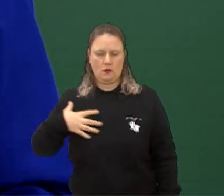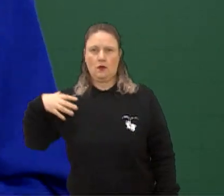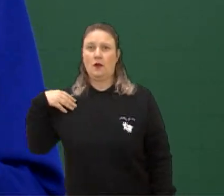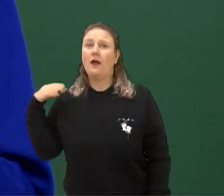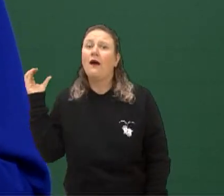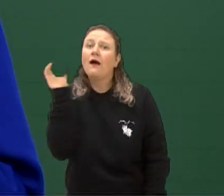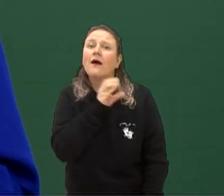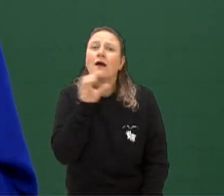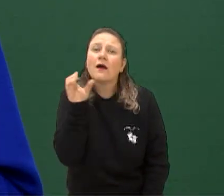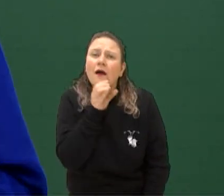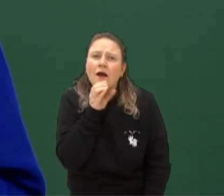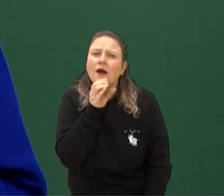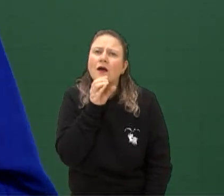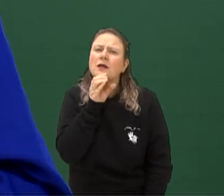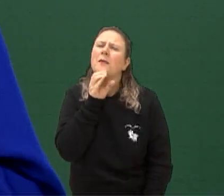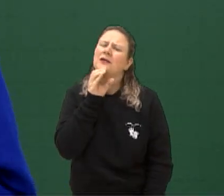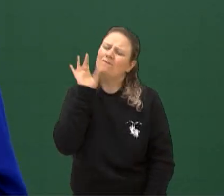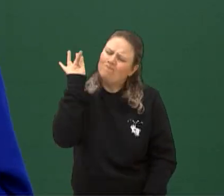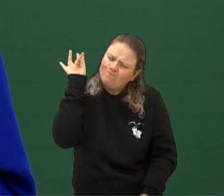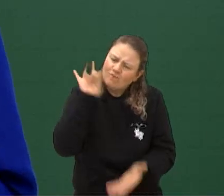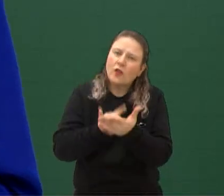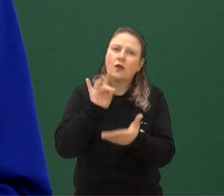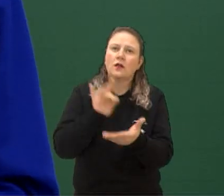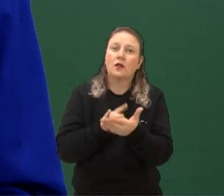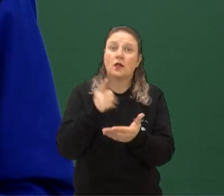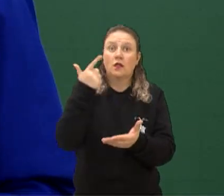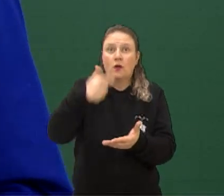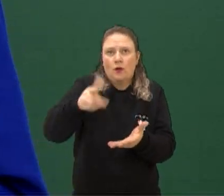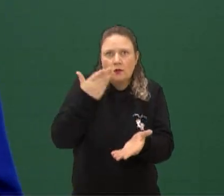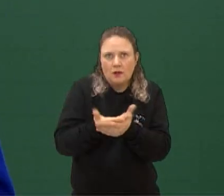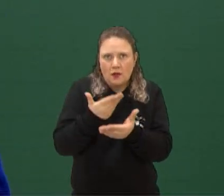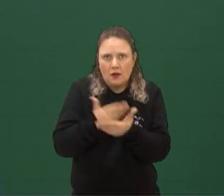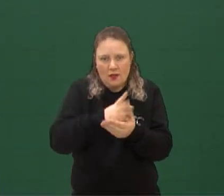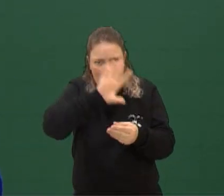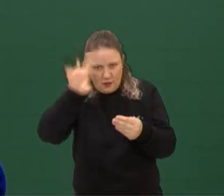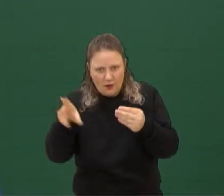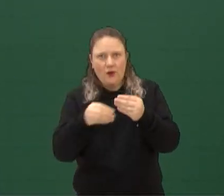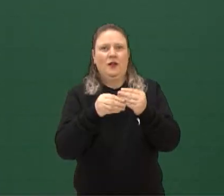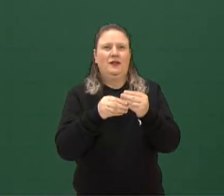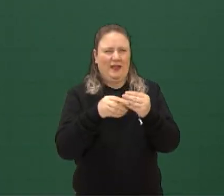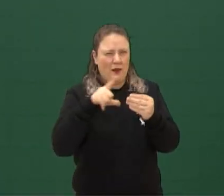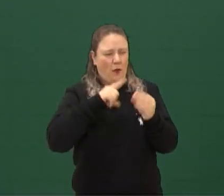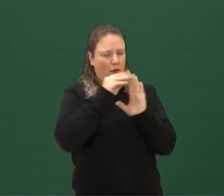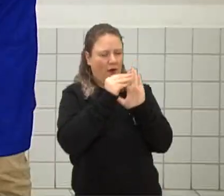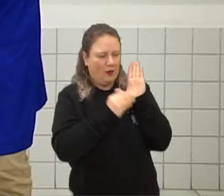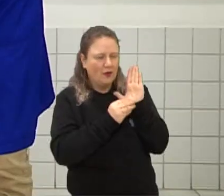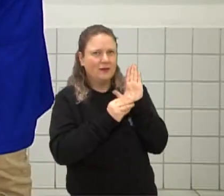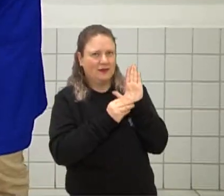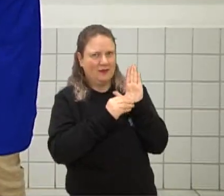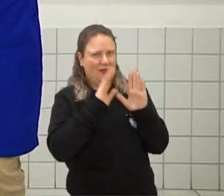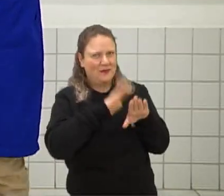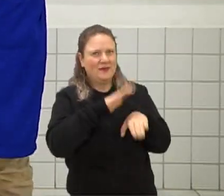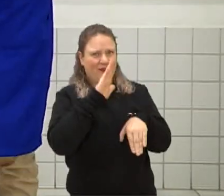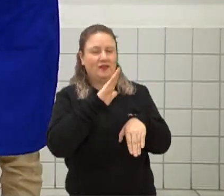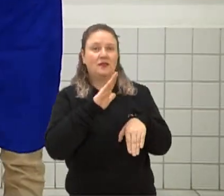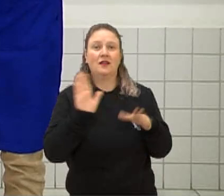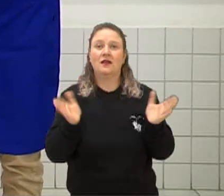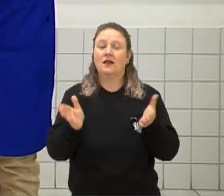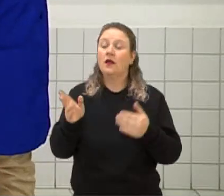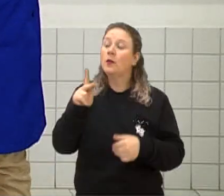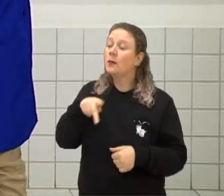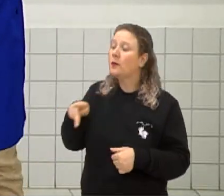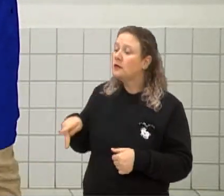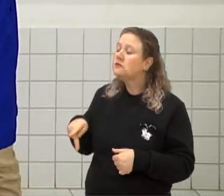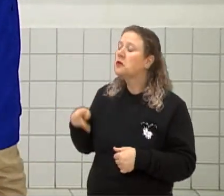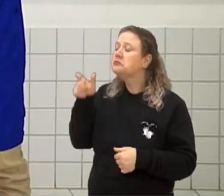nesse final, mas pode ter certeza que na próxima aula a gente vai abordar esse conteúdo também, vai estar lá para vocês, não se preocupem, tá? Professor Fábio, eu vi um pessoal